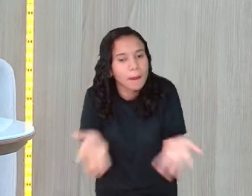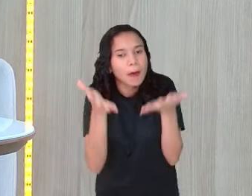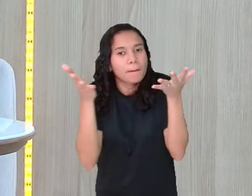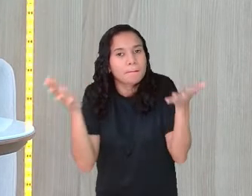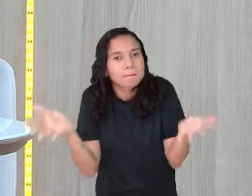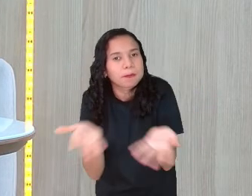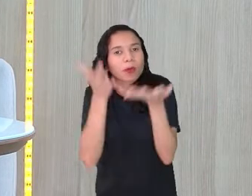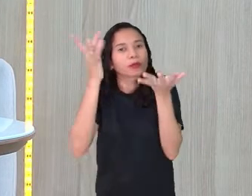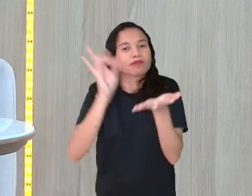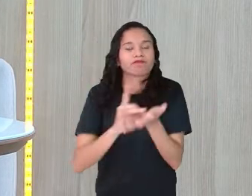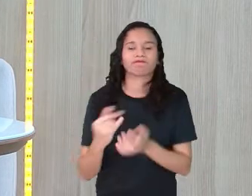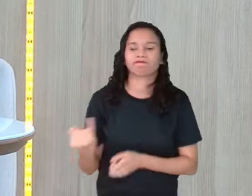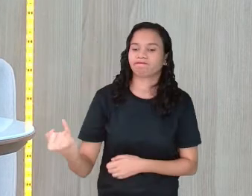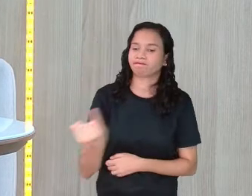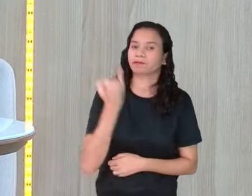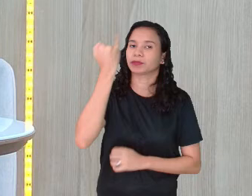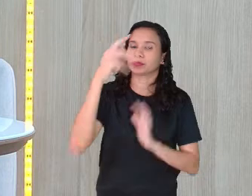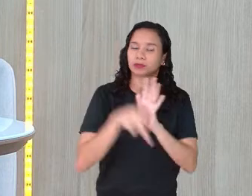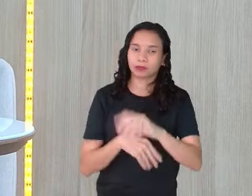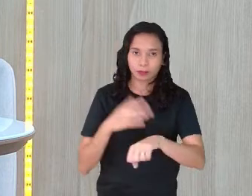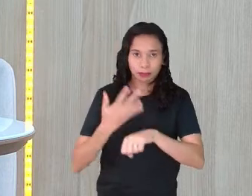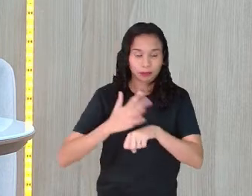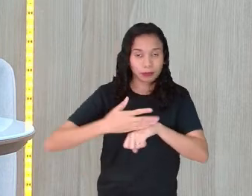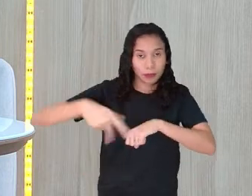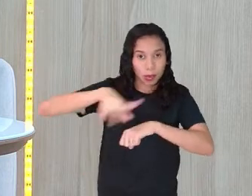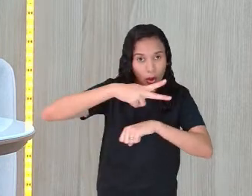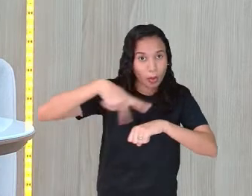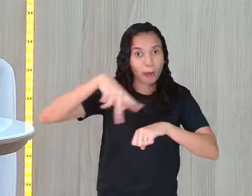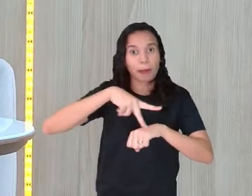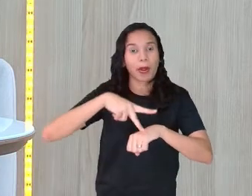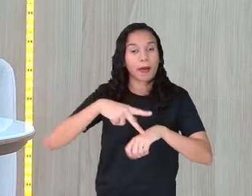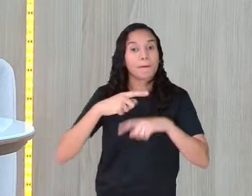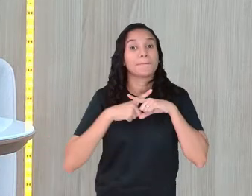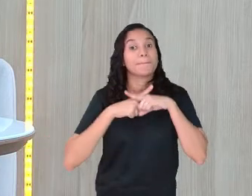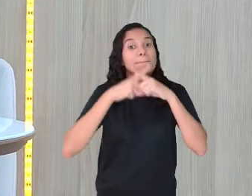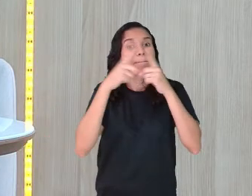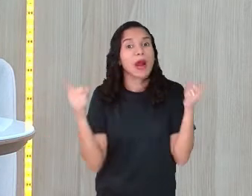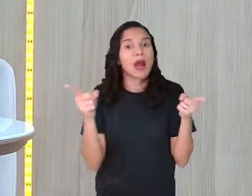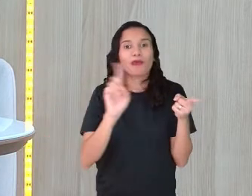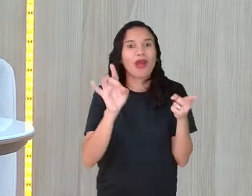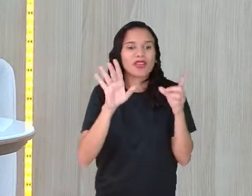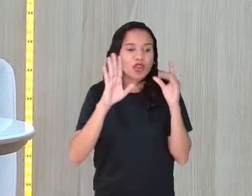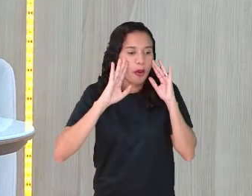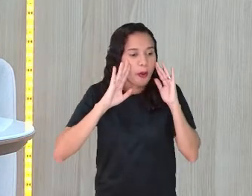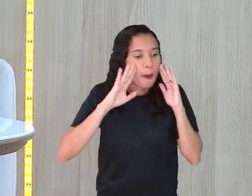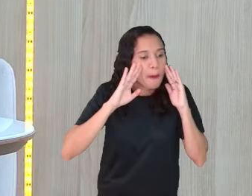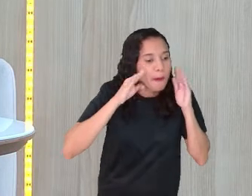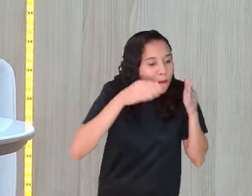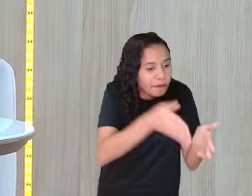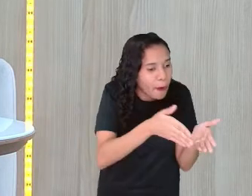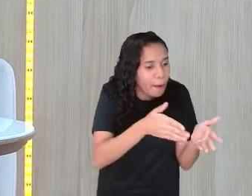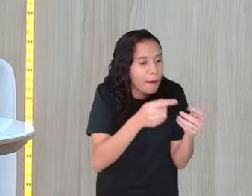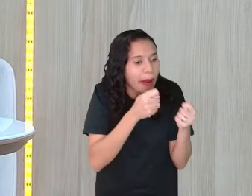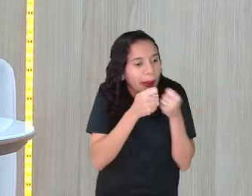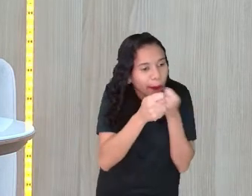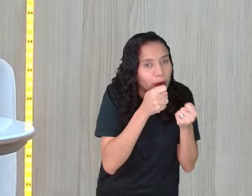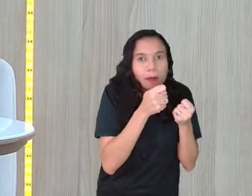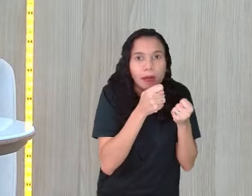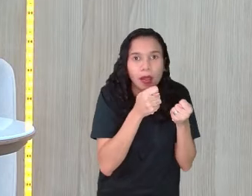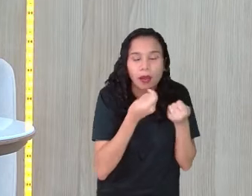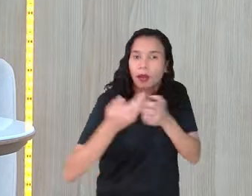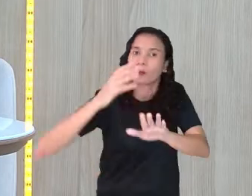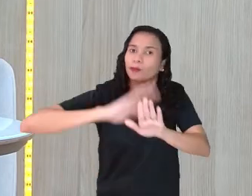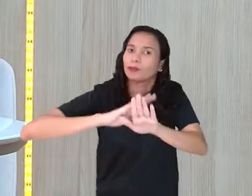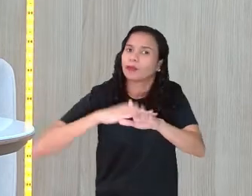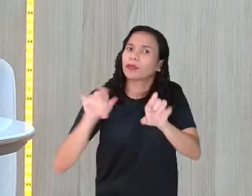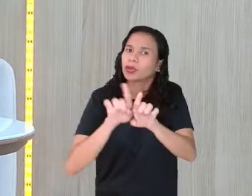muito essencial para um país, para uma nação. Porém, a gente não pode esquecer, né, que existe o ser humano que